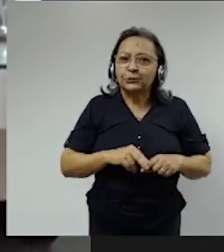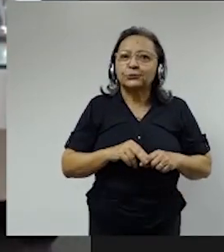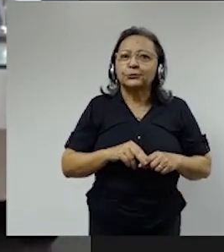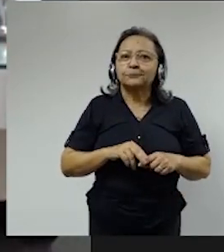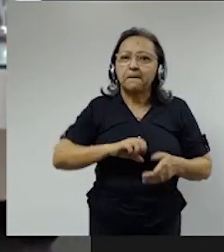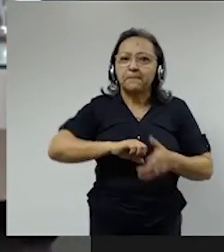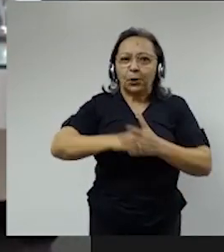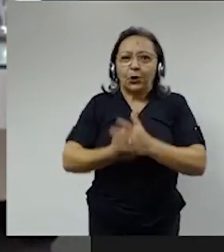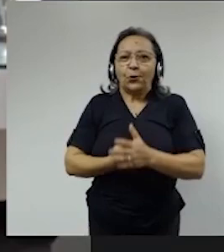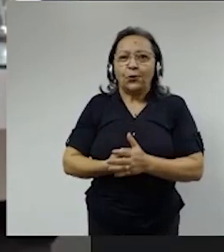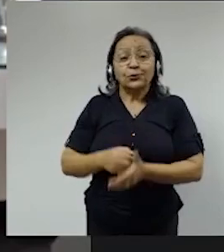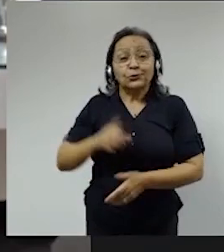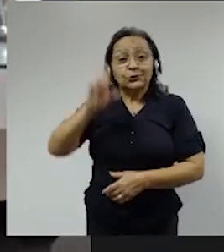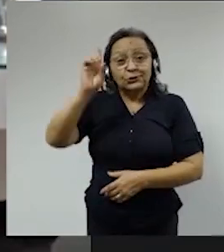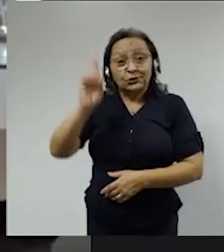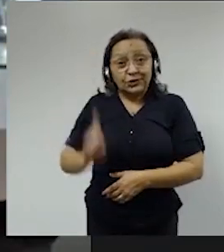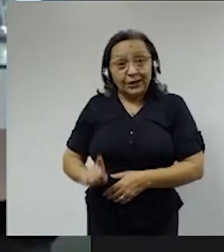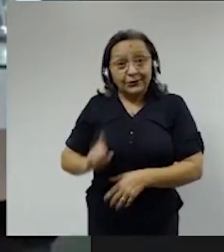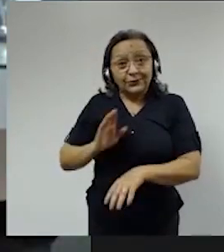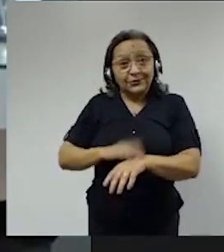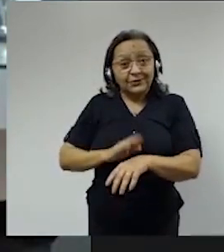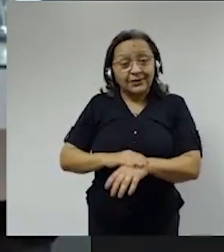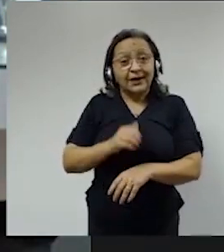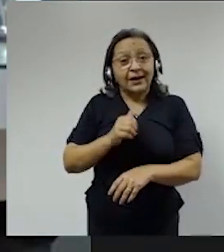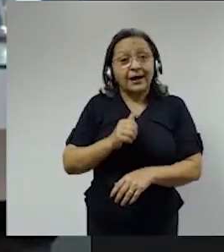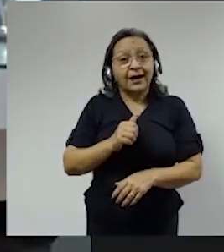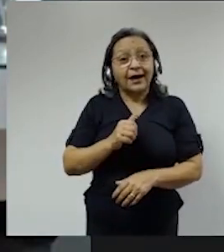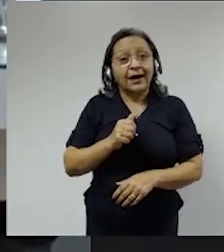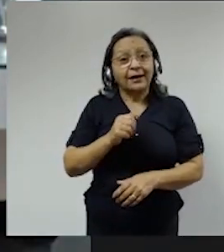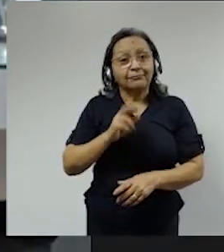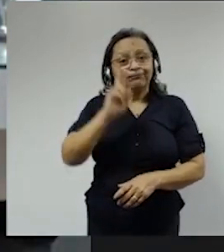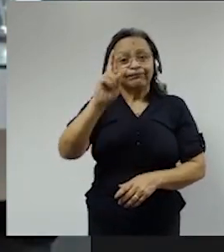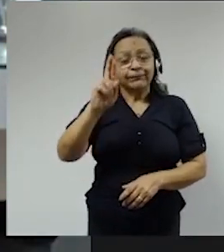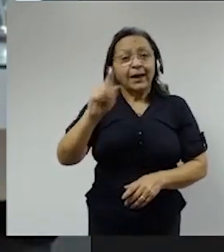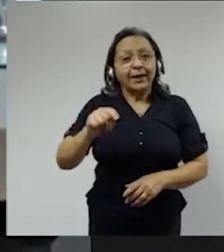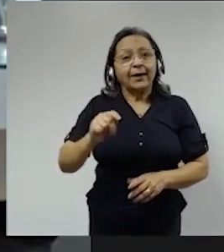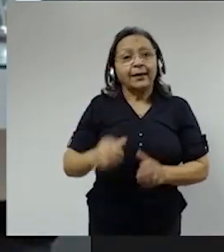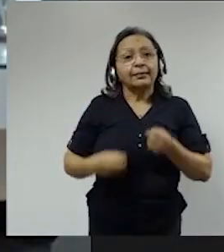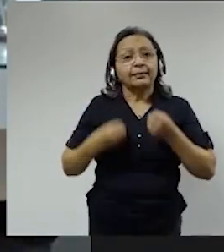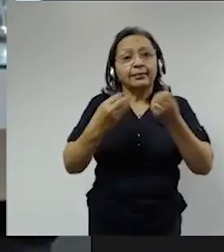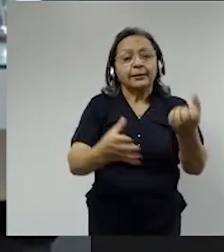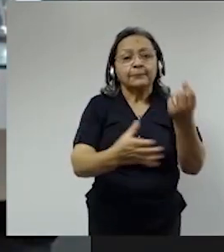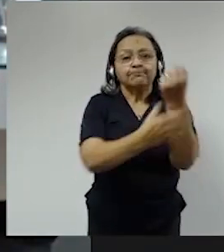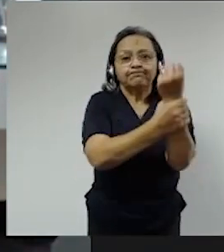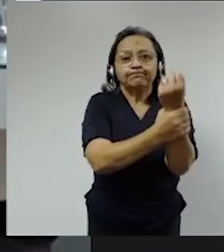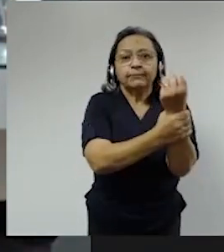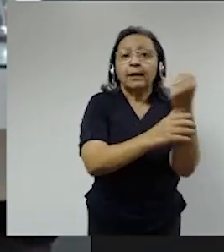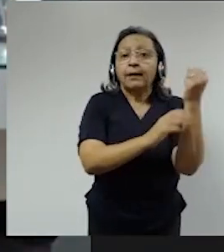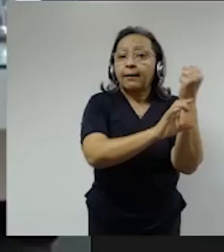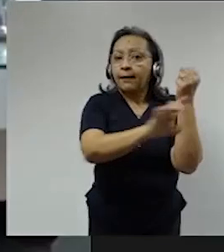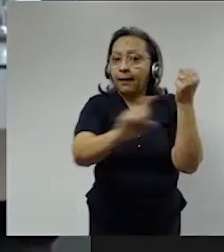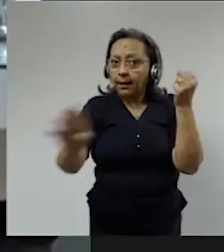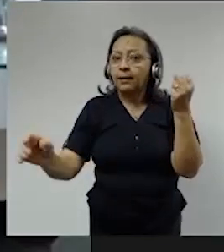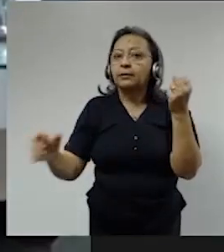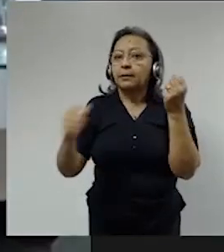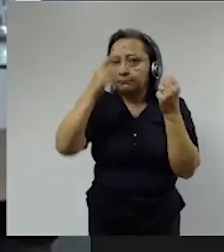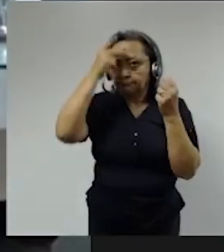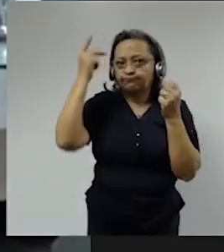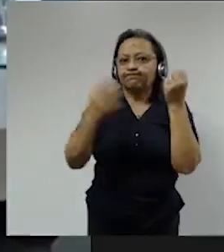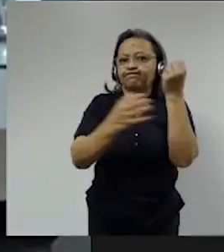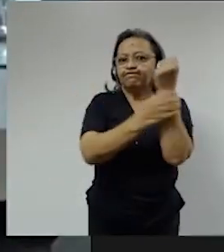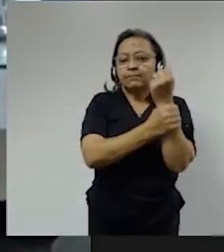direitos autorais, eles são garantidos ao autor para que cobrem, ou seja, cada autor cobrar os seus direitos